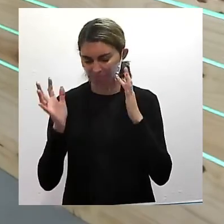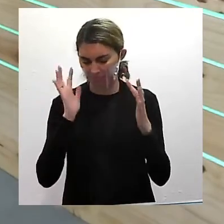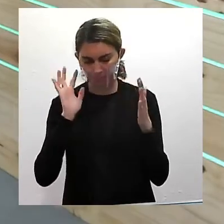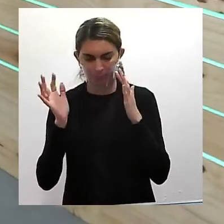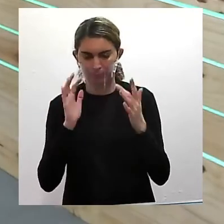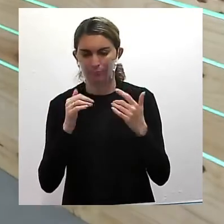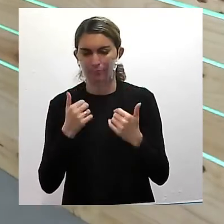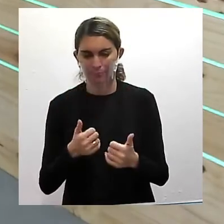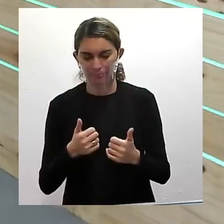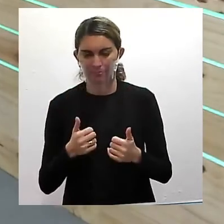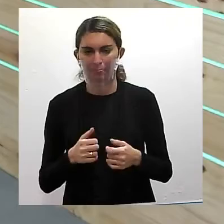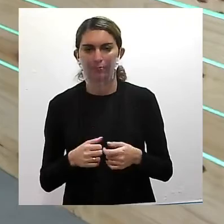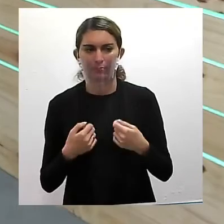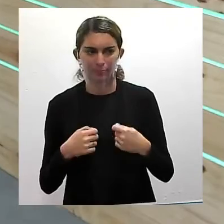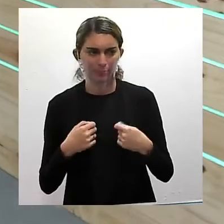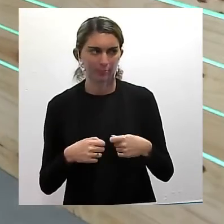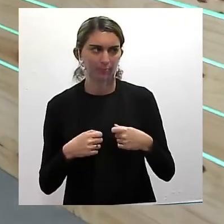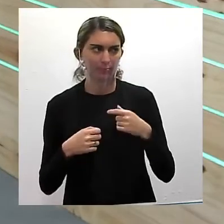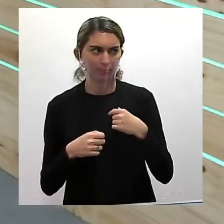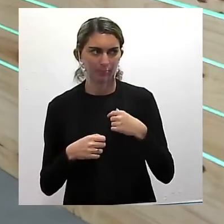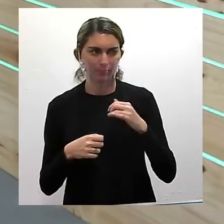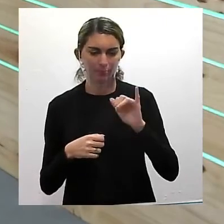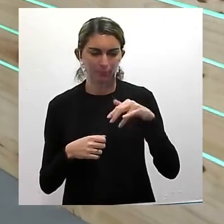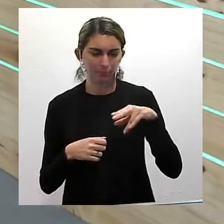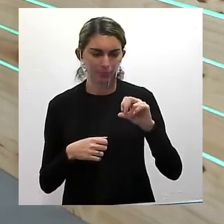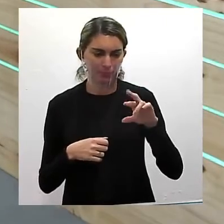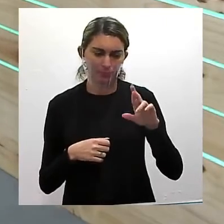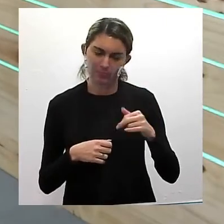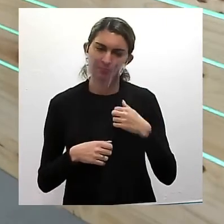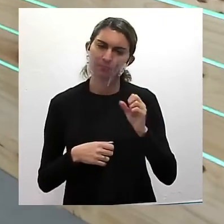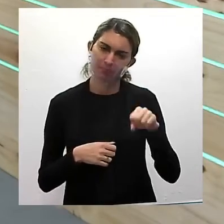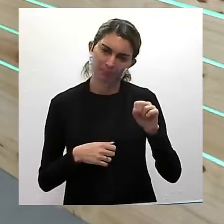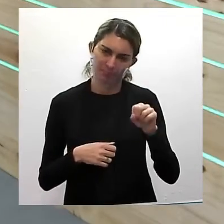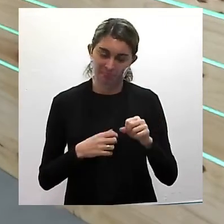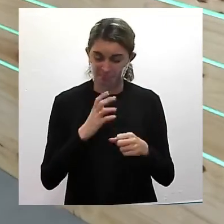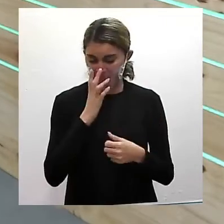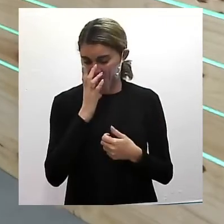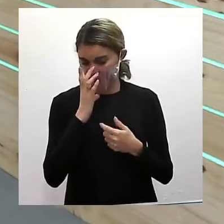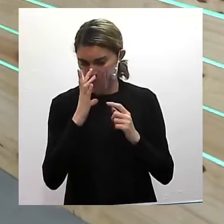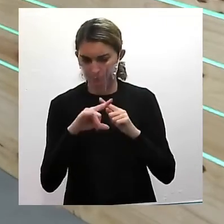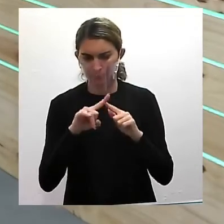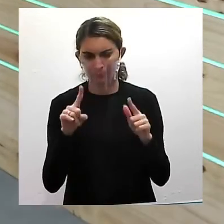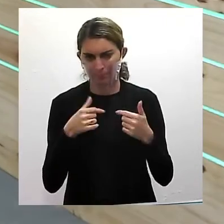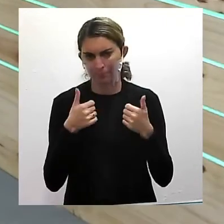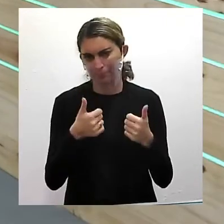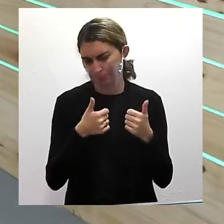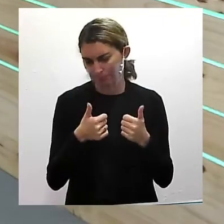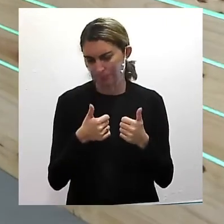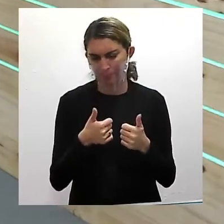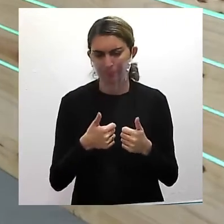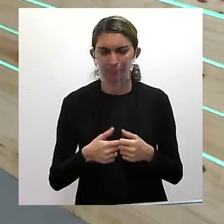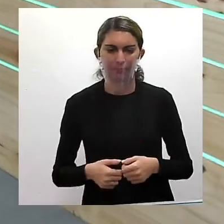raciocínio. Exigia um pouquinho de funções inorgânicas? Sim, exigia um pouquinho de funções inorgânicas, tá? Mas aí vale a pena você